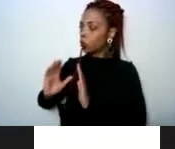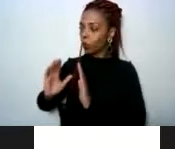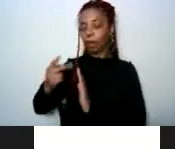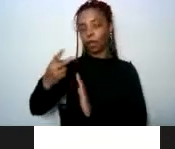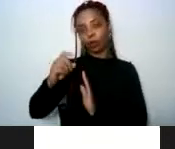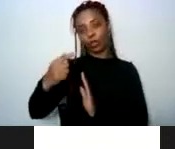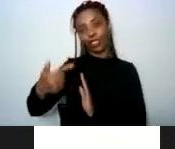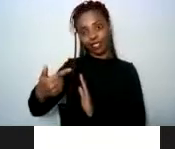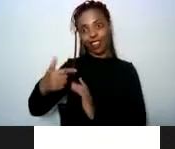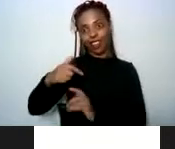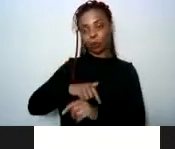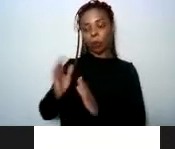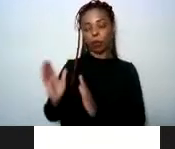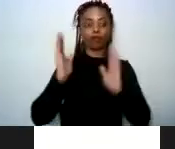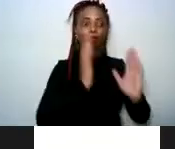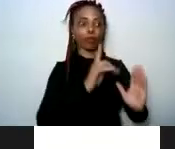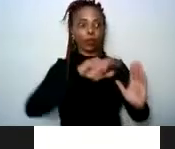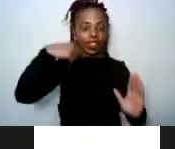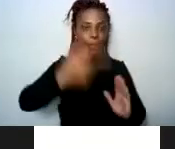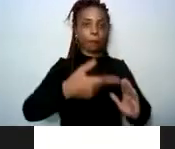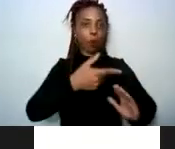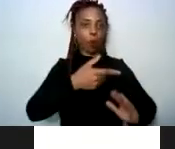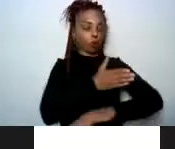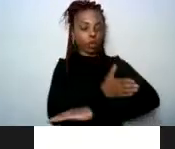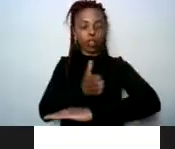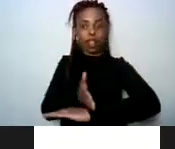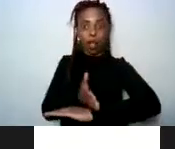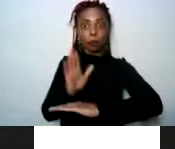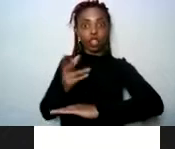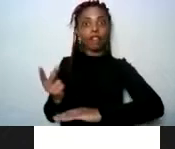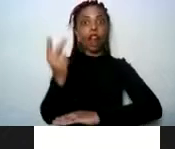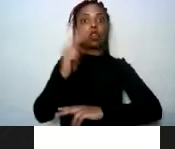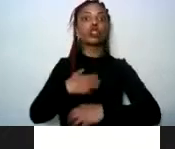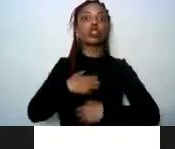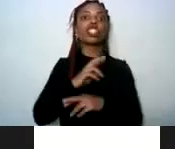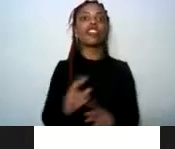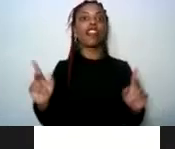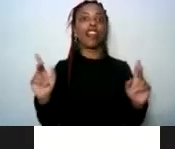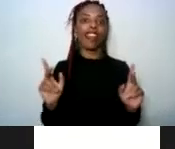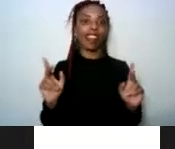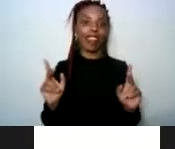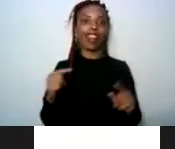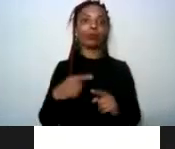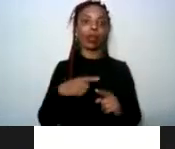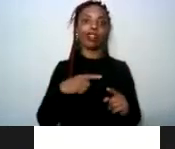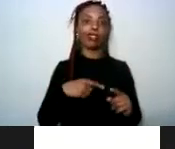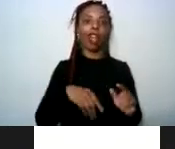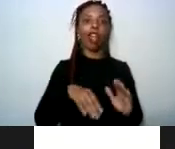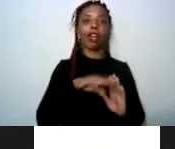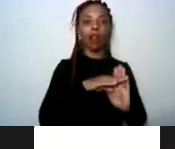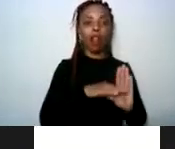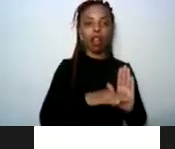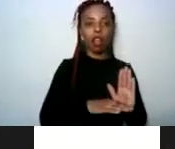num período em que a gente já tem uma valorização diferente dos bens dentro de planos diretores dentro do plano